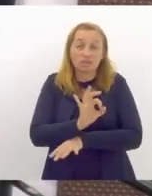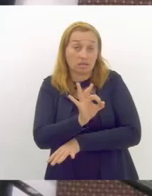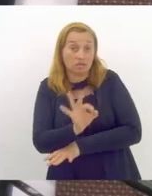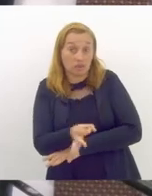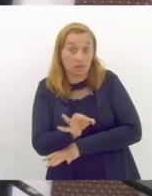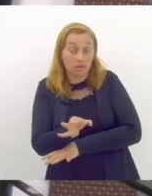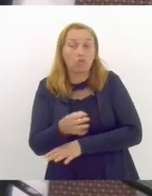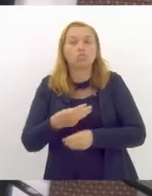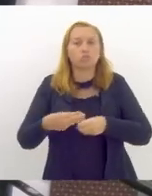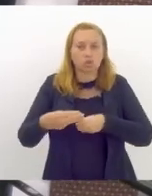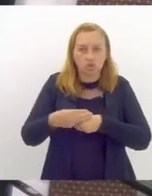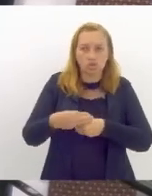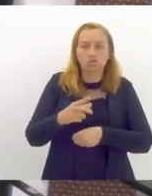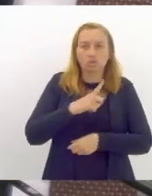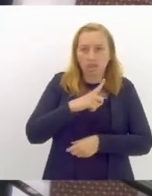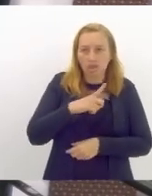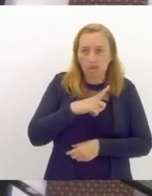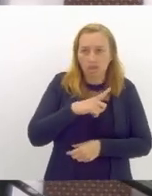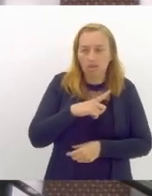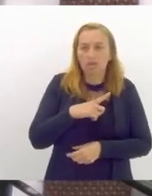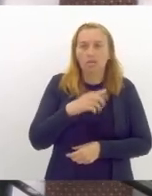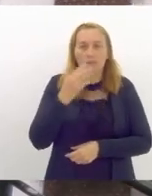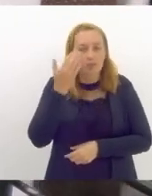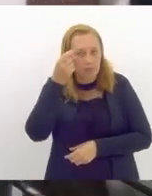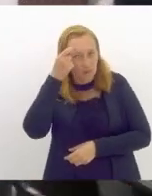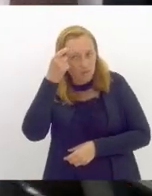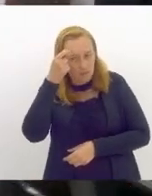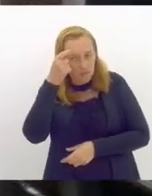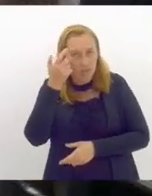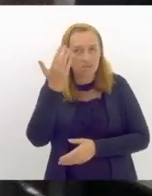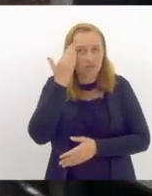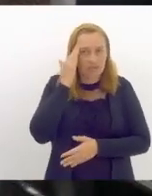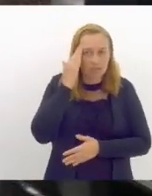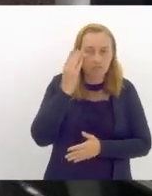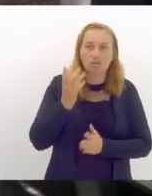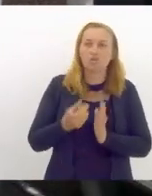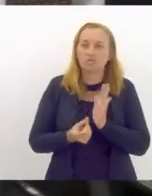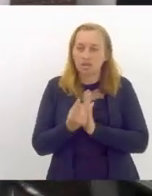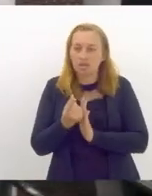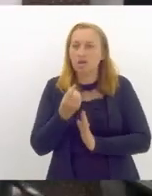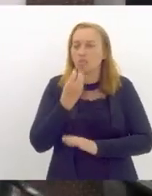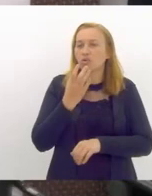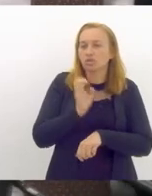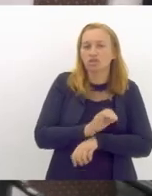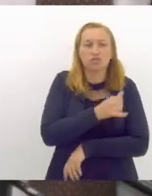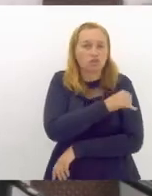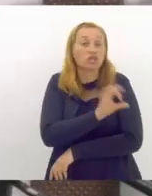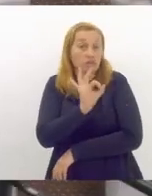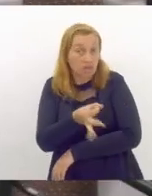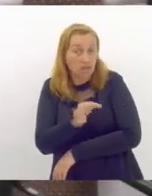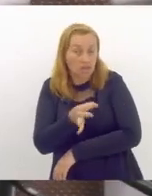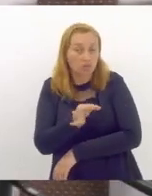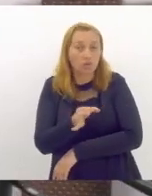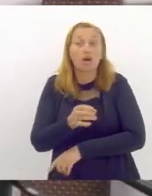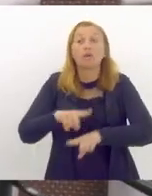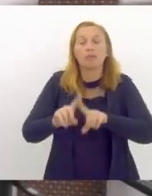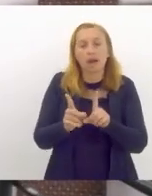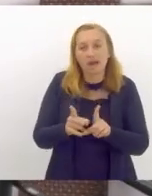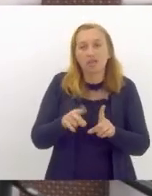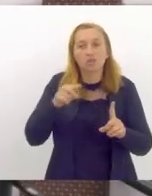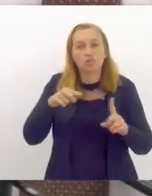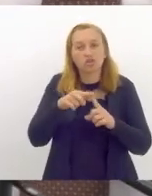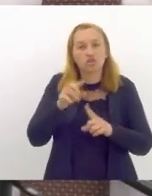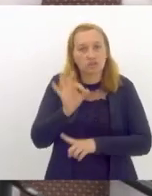óbvio que os municípios terem a sua sanidade financeira é bom para o estado do Rio de Janeiro Sem dúvida nenhuma e última análise mas de modo